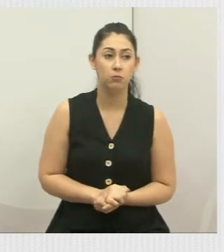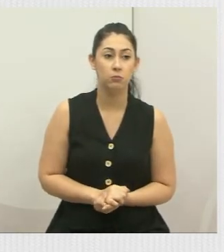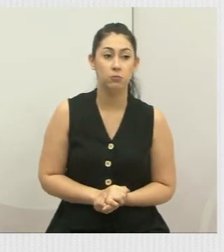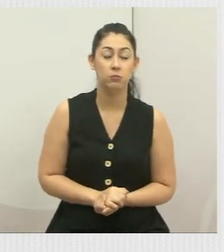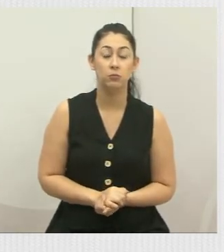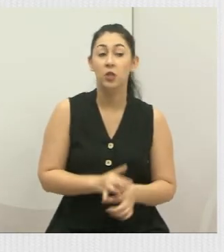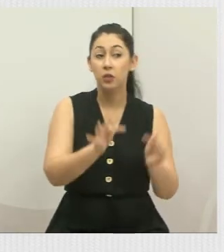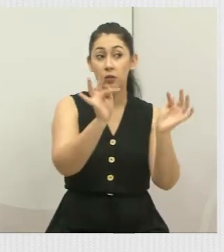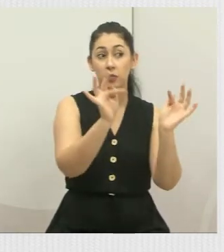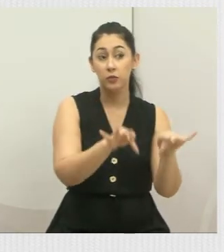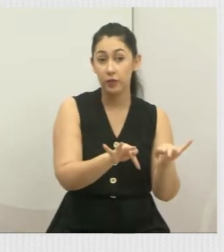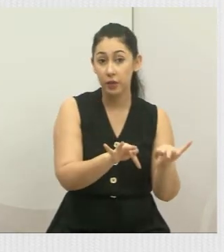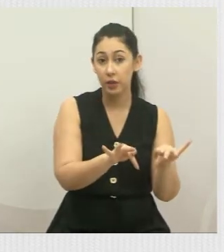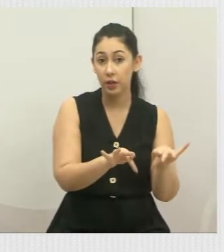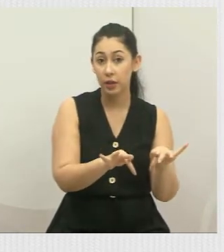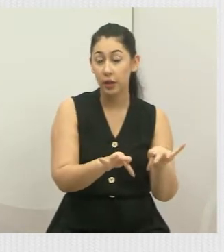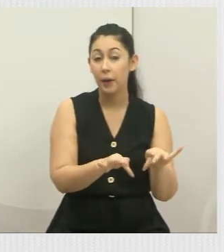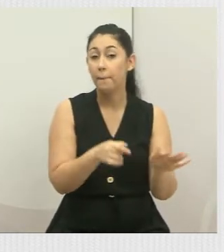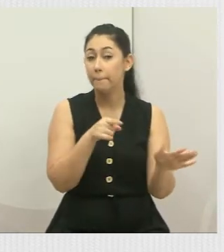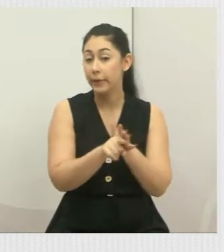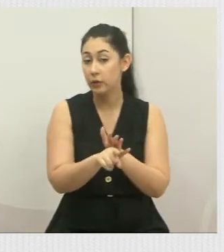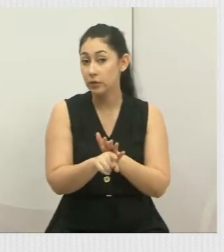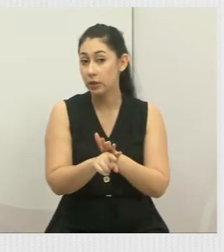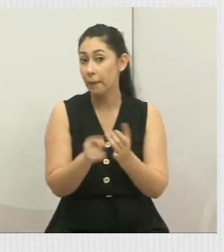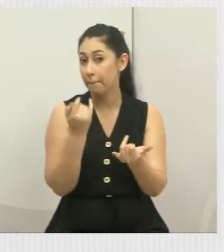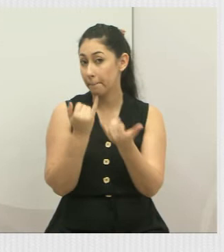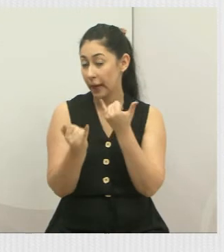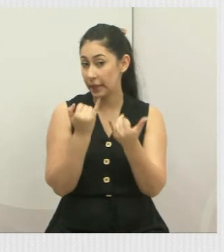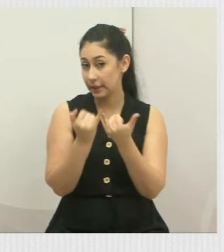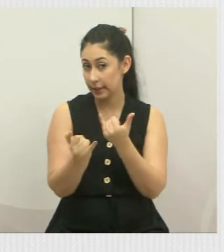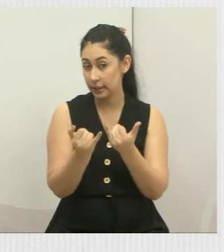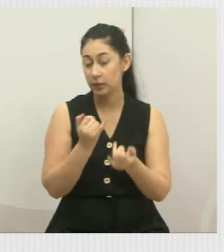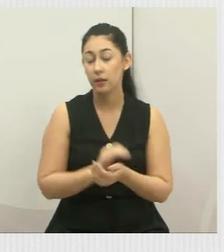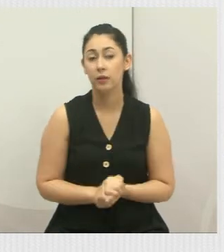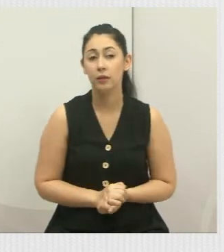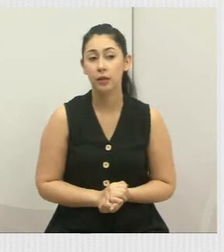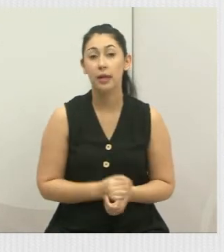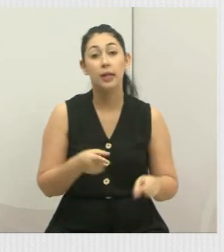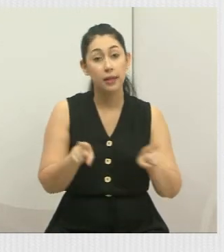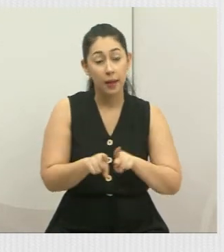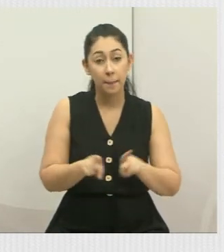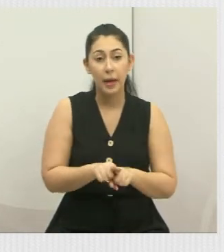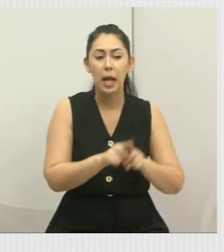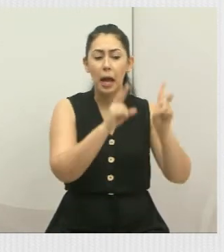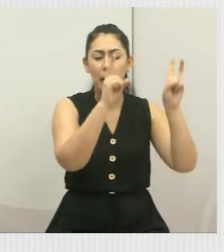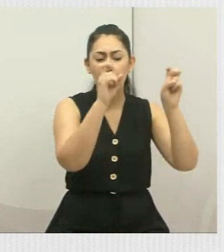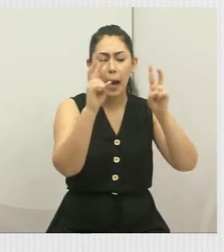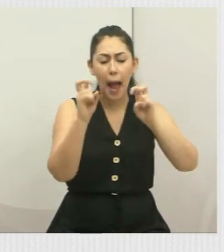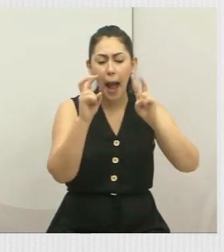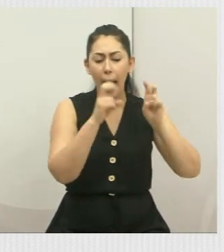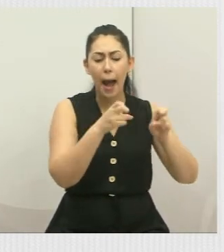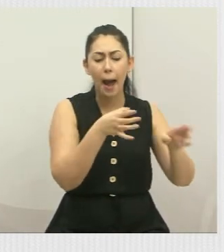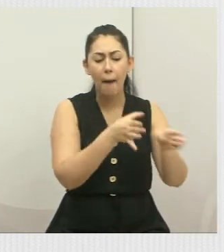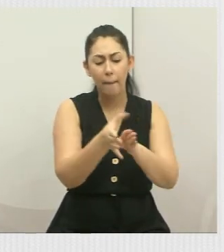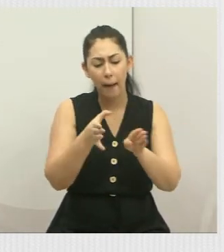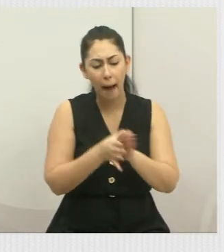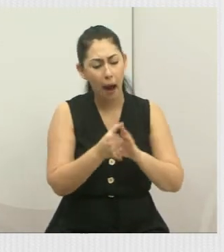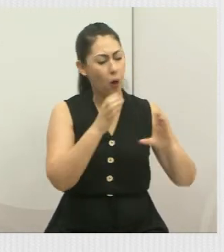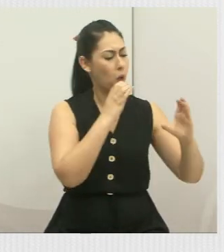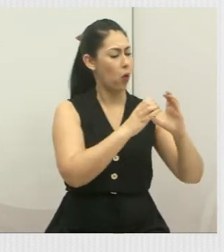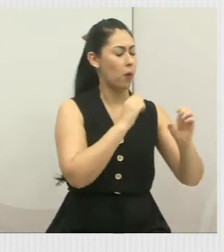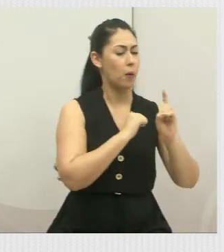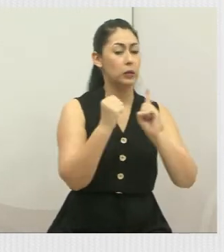E, por fim, a mesma questão, como você avalia as campanhas de educação ambiental ou comunicação